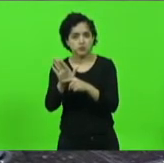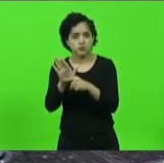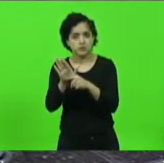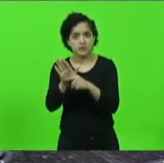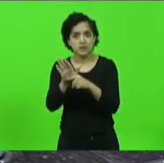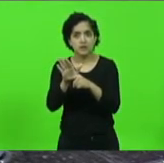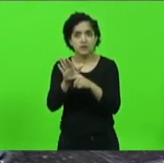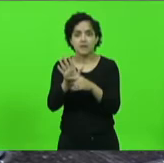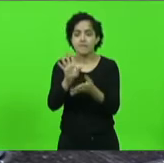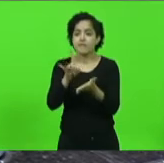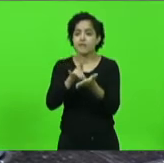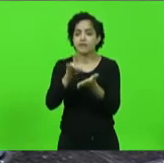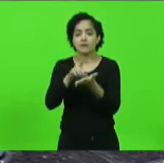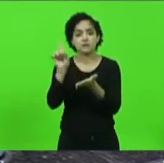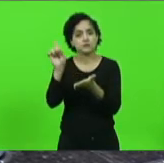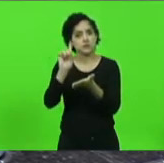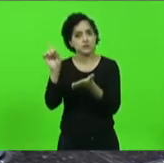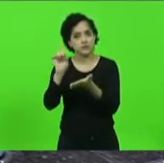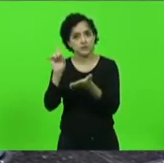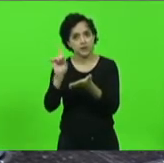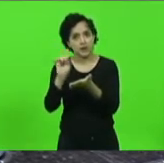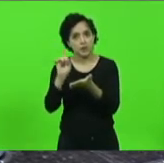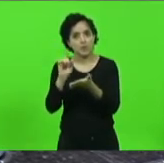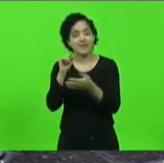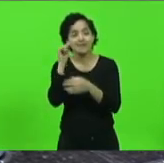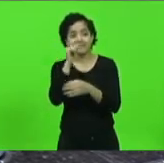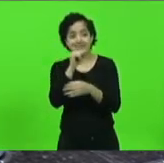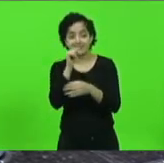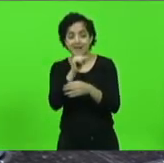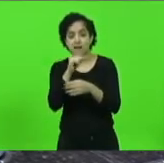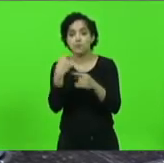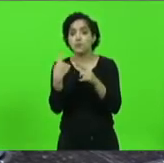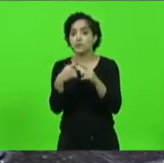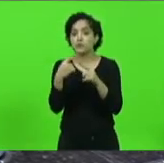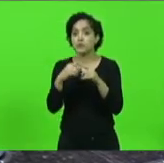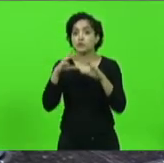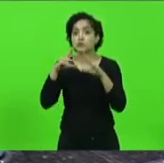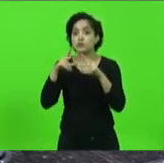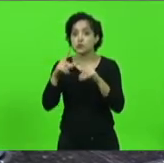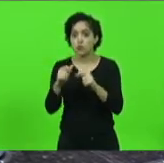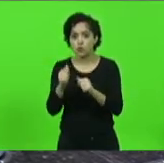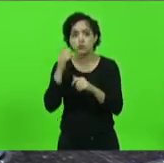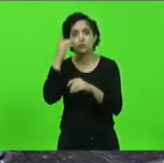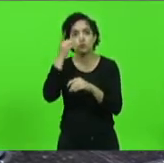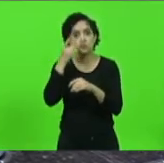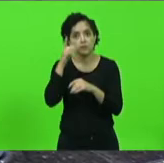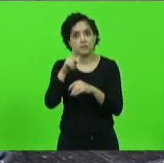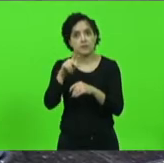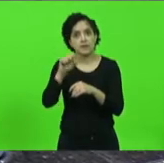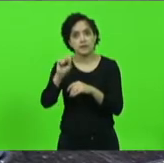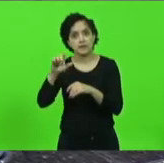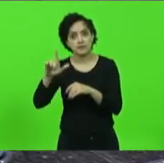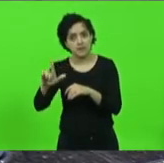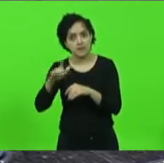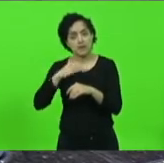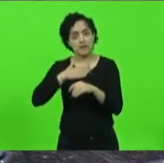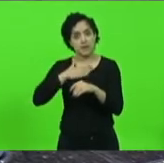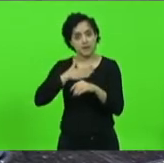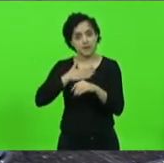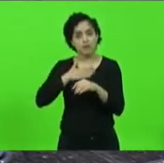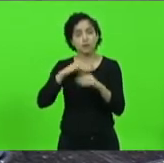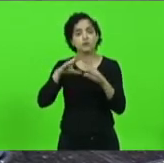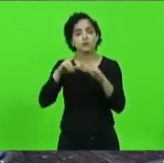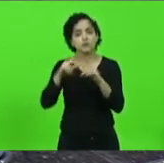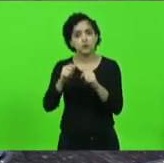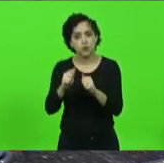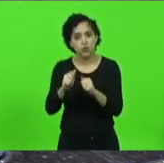não é verdade. O Coronel Mocelinho está naquela vaga porque todos os deputados do PSL, eu inclusive, e os demais que estão